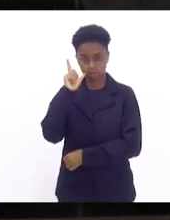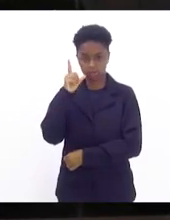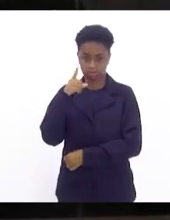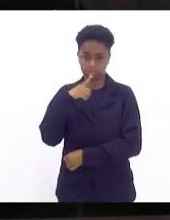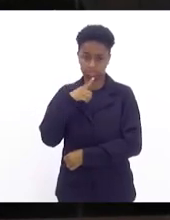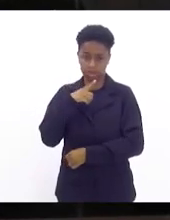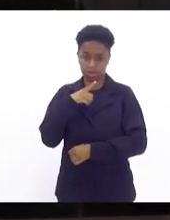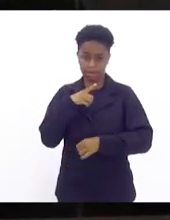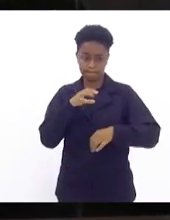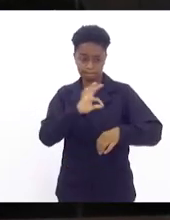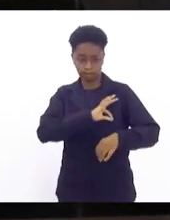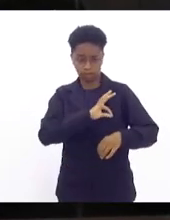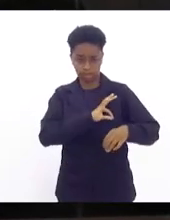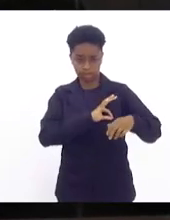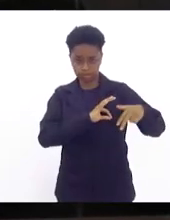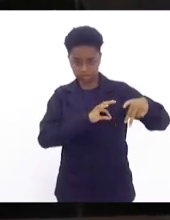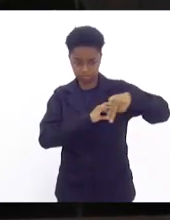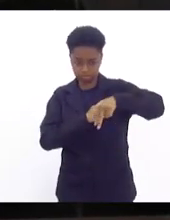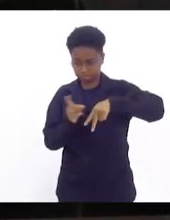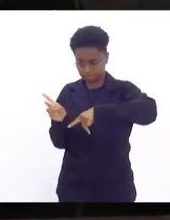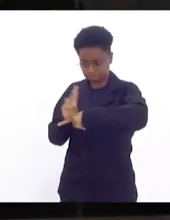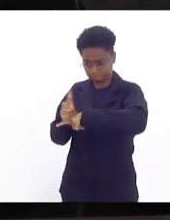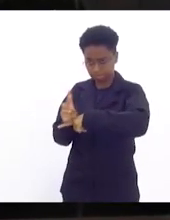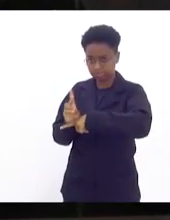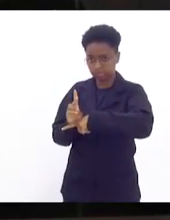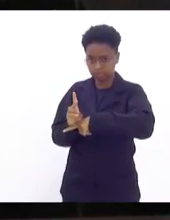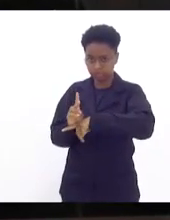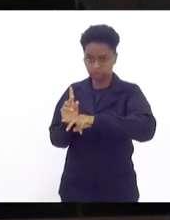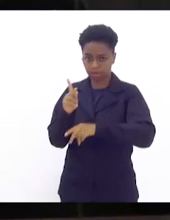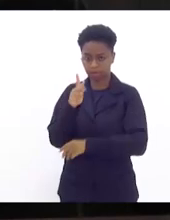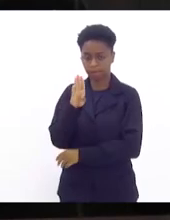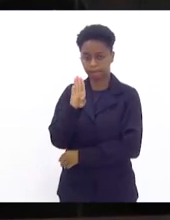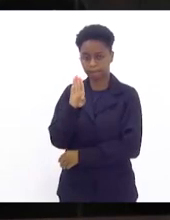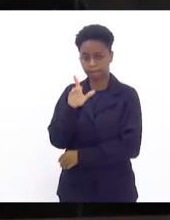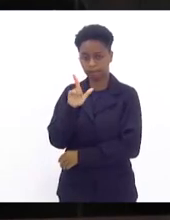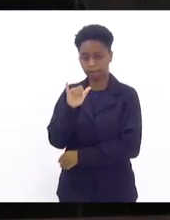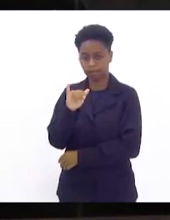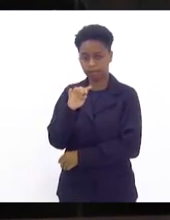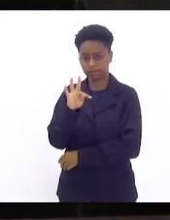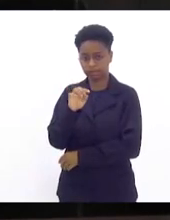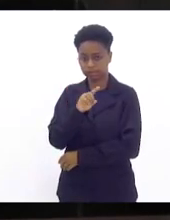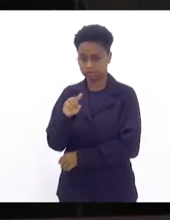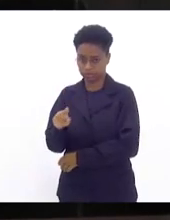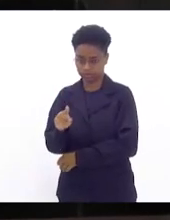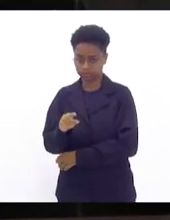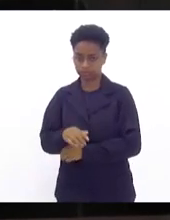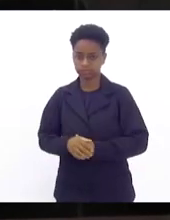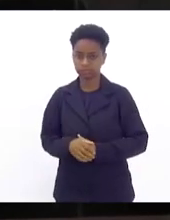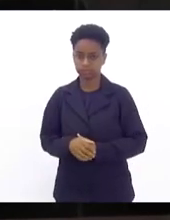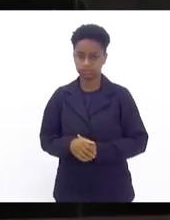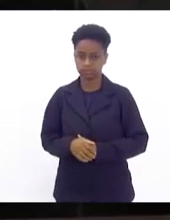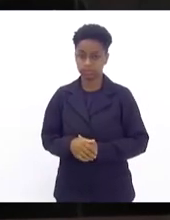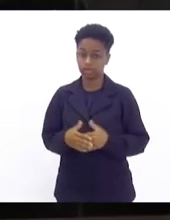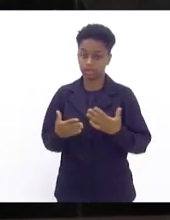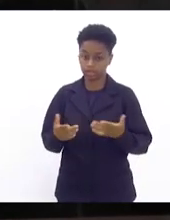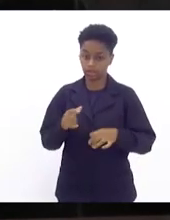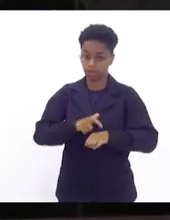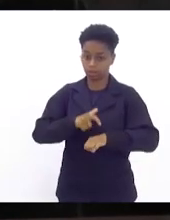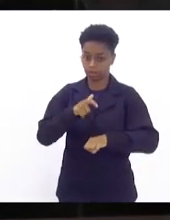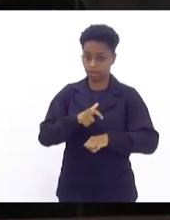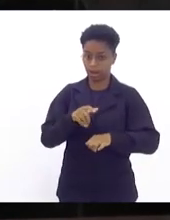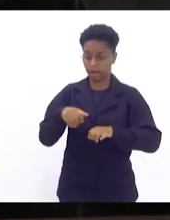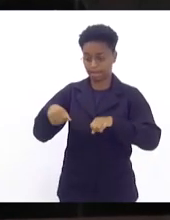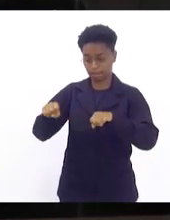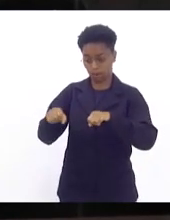legítima, inclusive, uma blitz existir, e durante essa blitz ele teve a sua moto